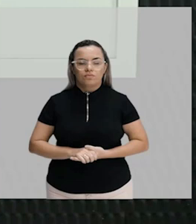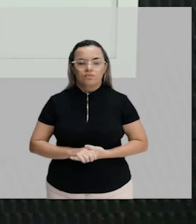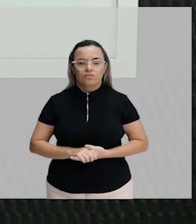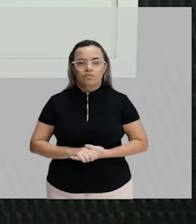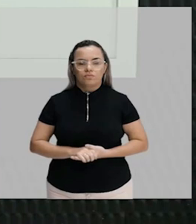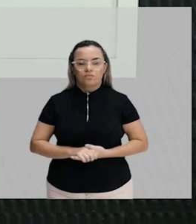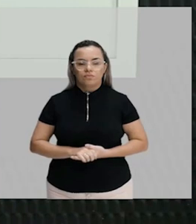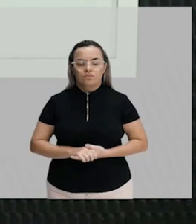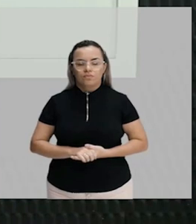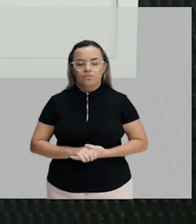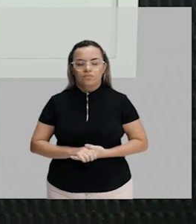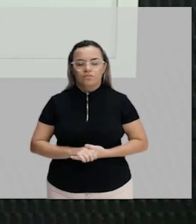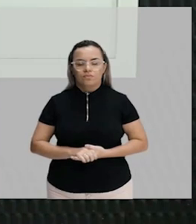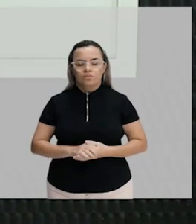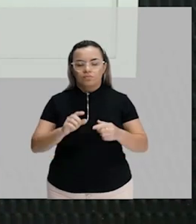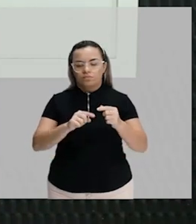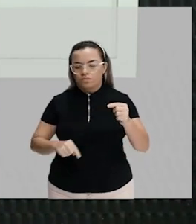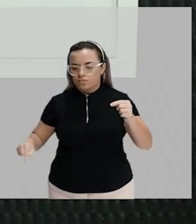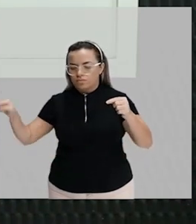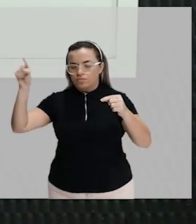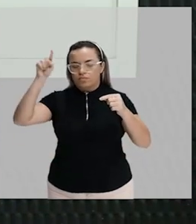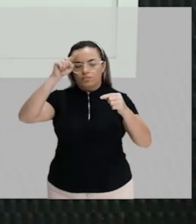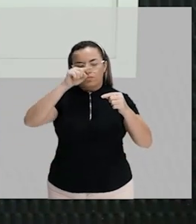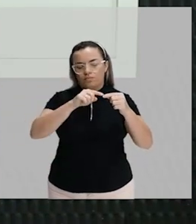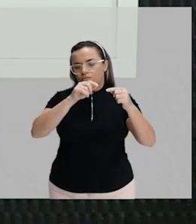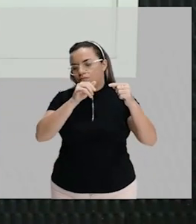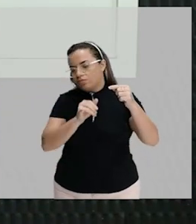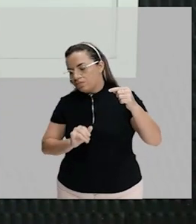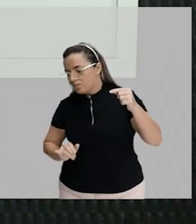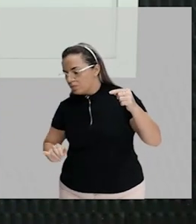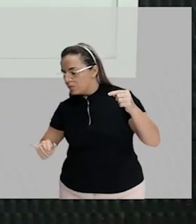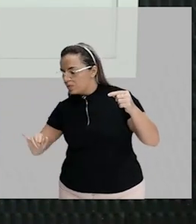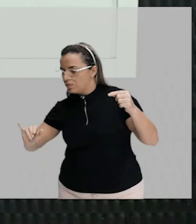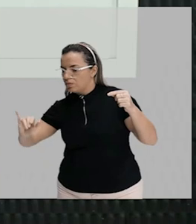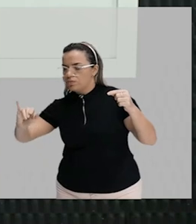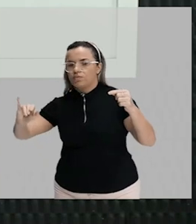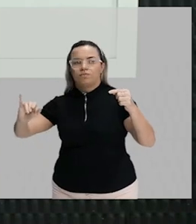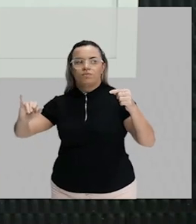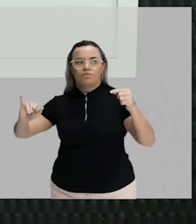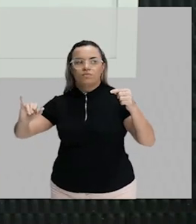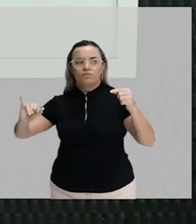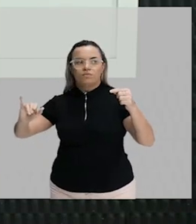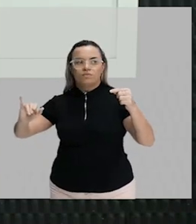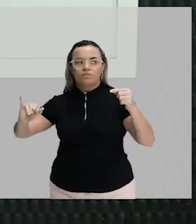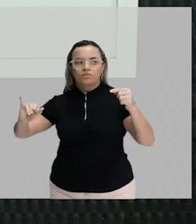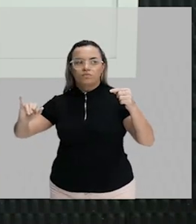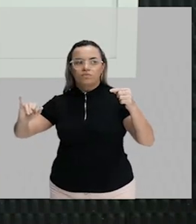aí que o elétron né que a corrente elétrica desculpa né a